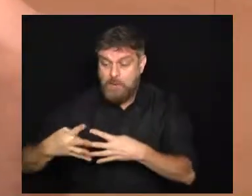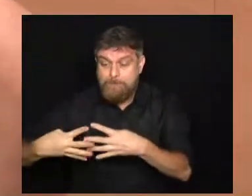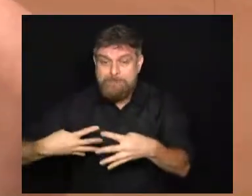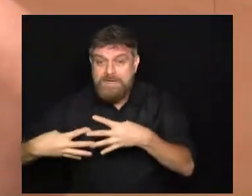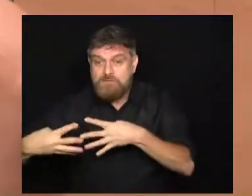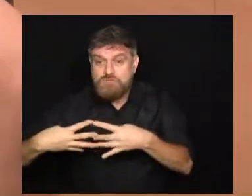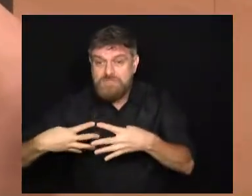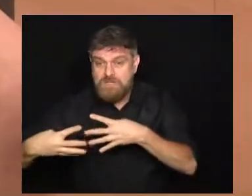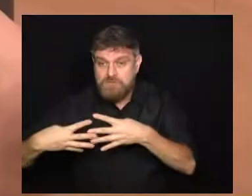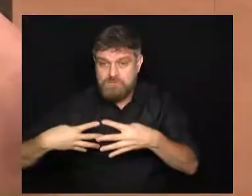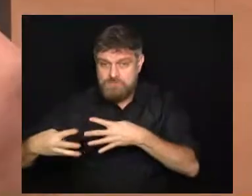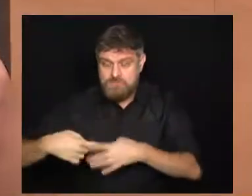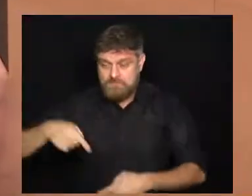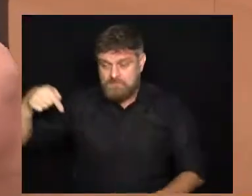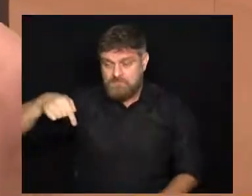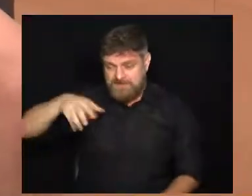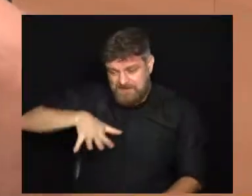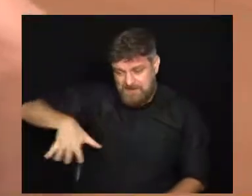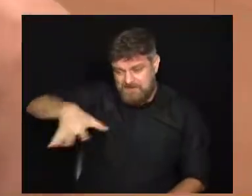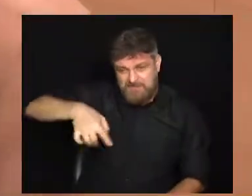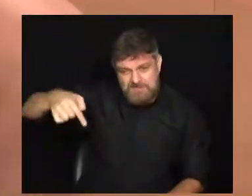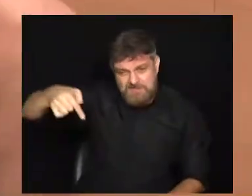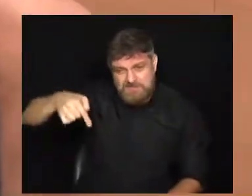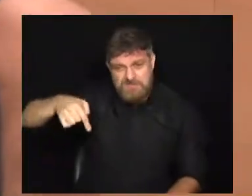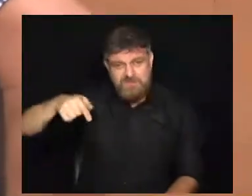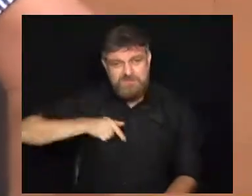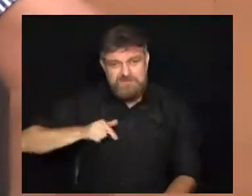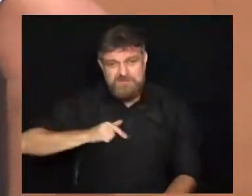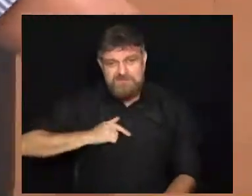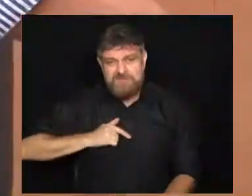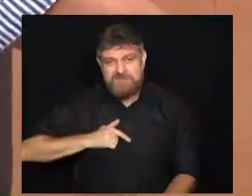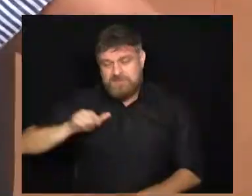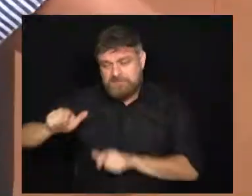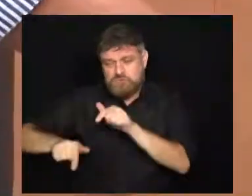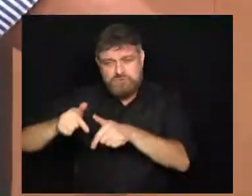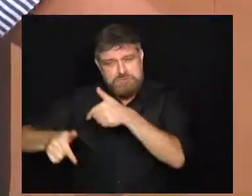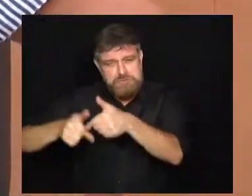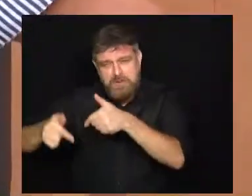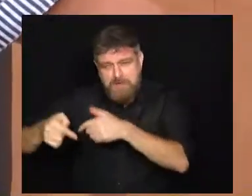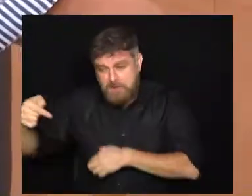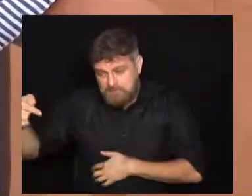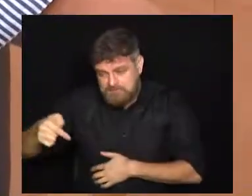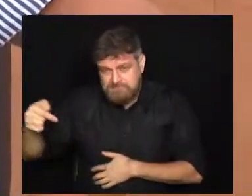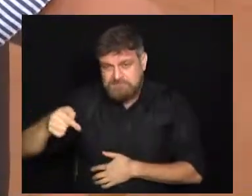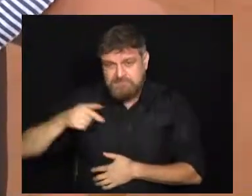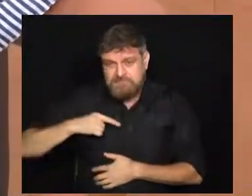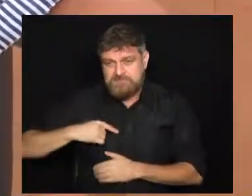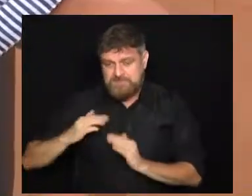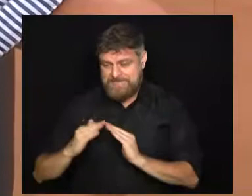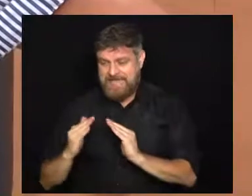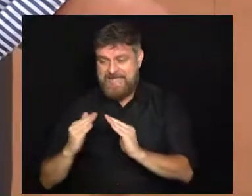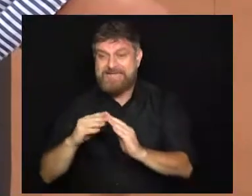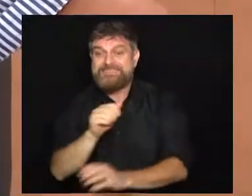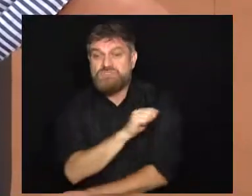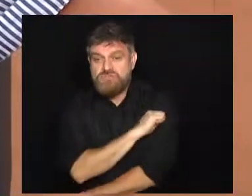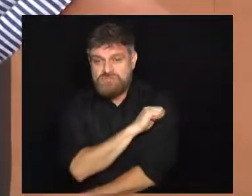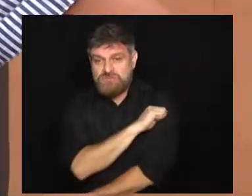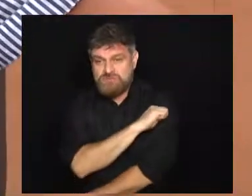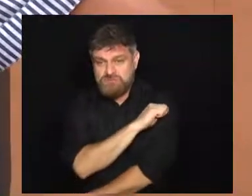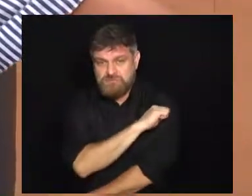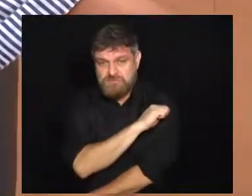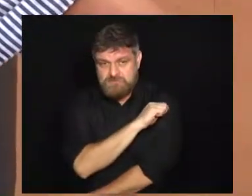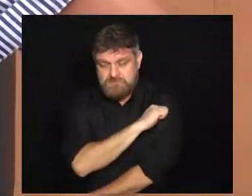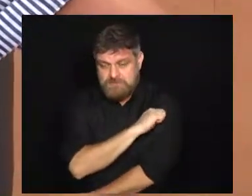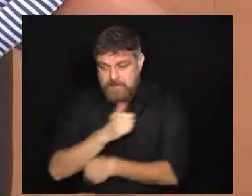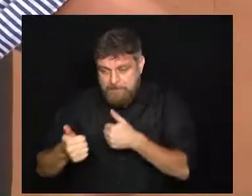Geraldo, não é, que é uma região que tem uma dificuldade muito grande de trabalho em razão das moradias estudantis serem, a